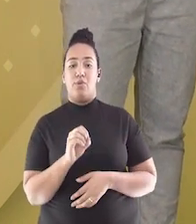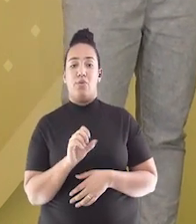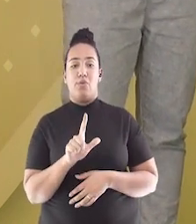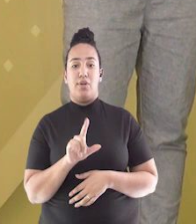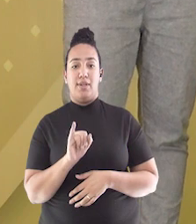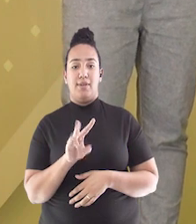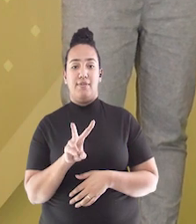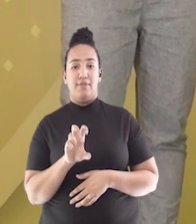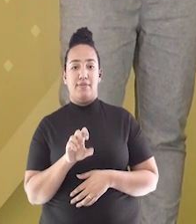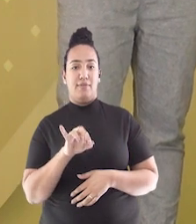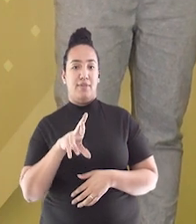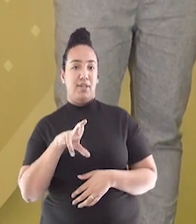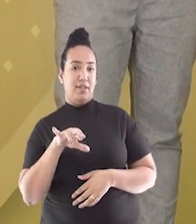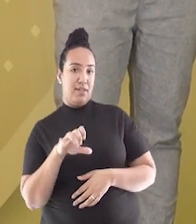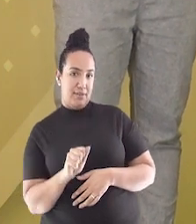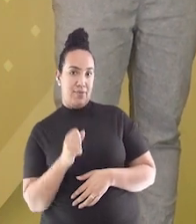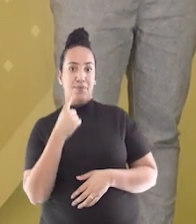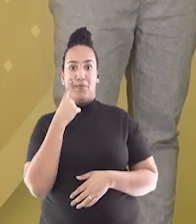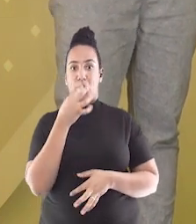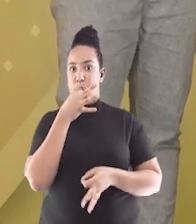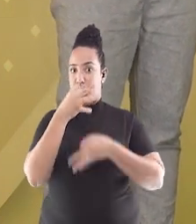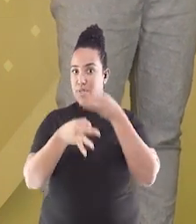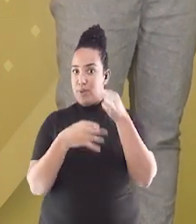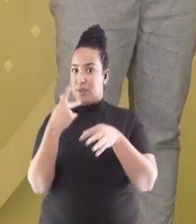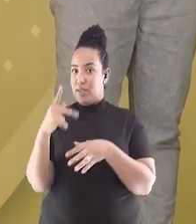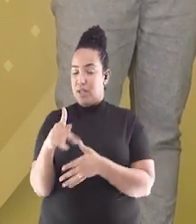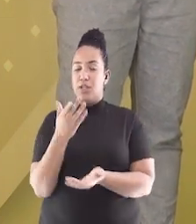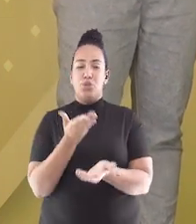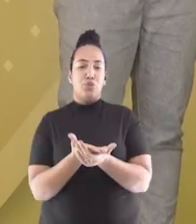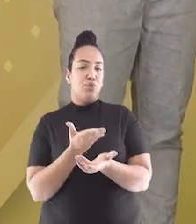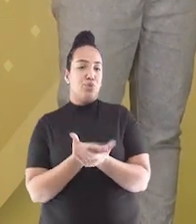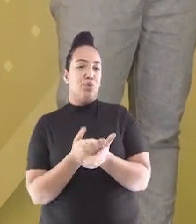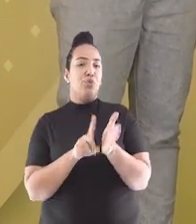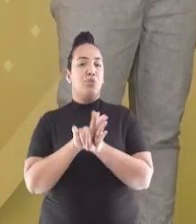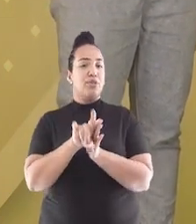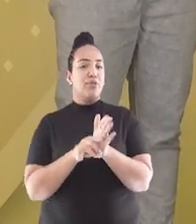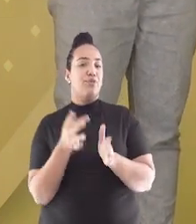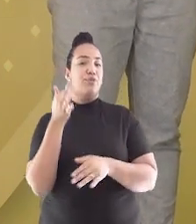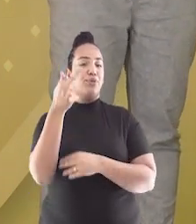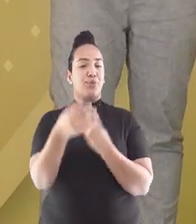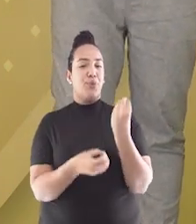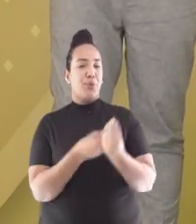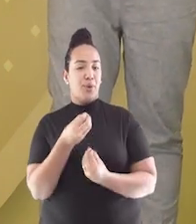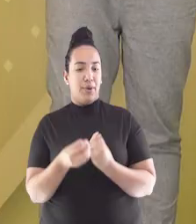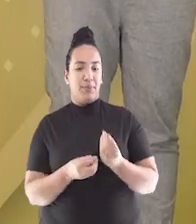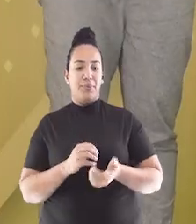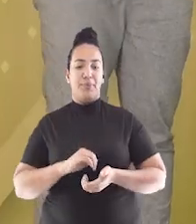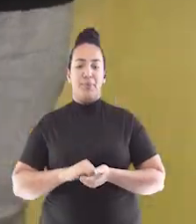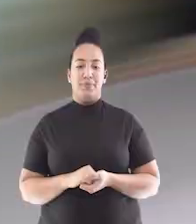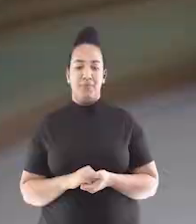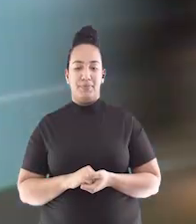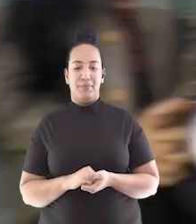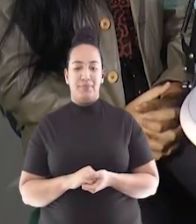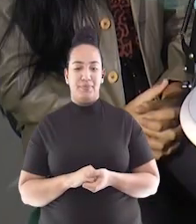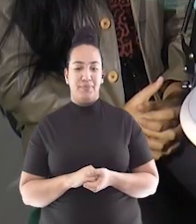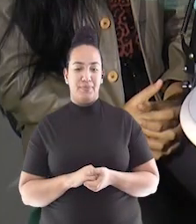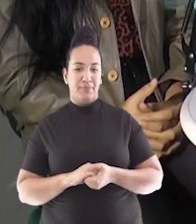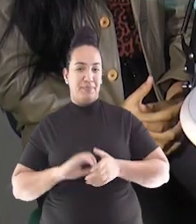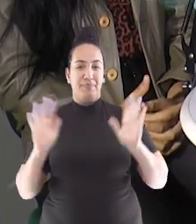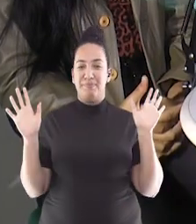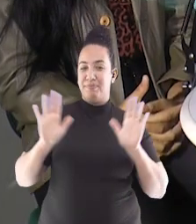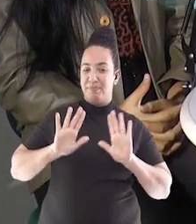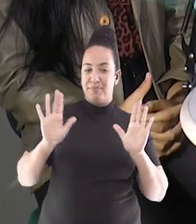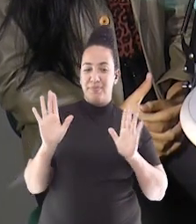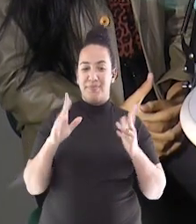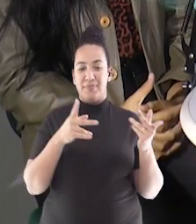Castro, aqui em Cariacica. Vamos ouvir a opinião deles sobre os estudos, a escola e a formação profissional.